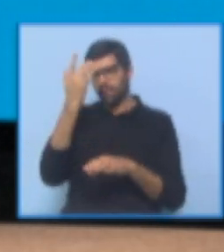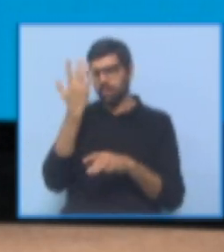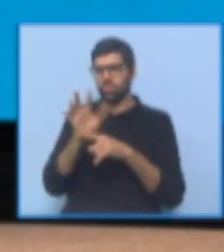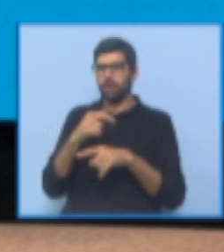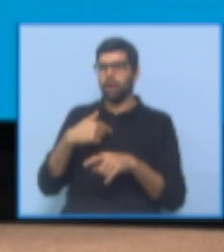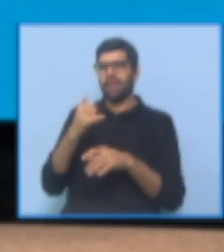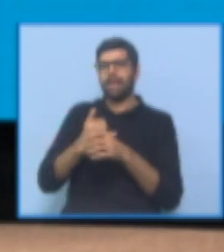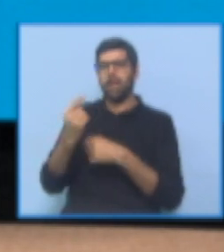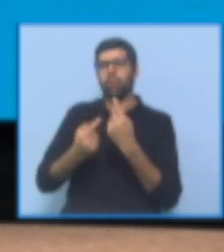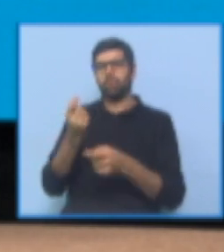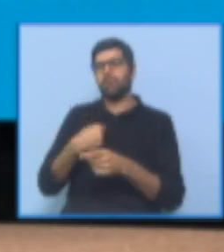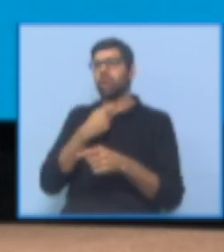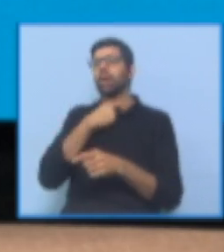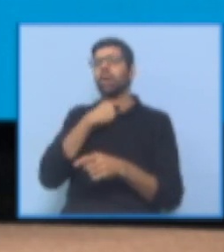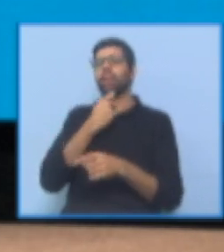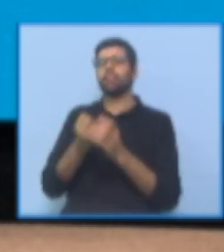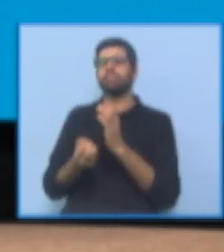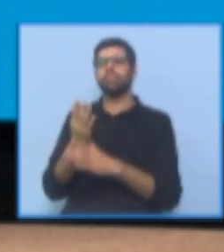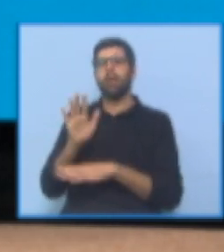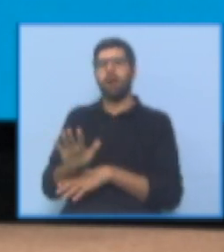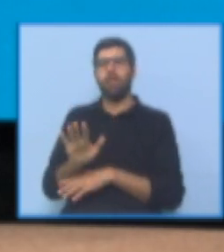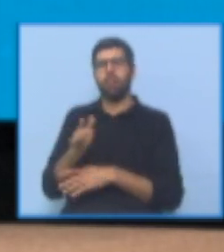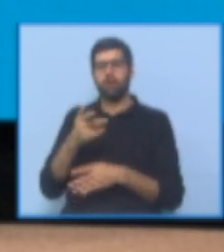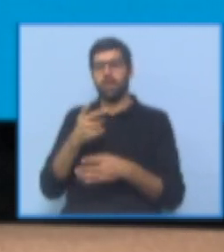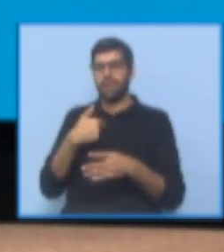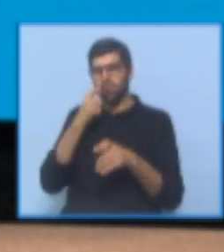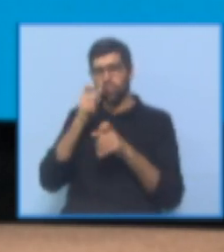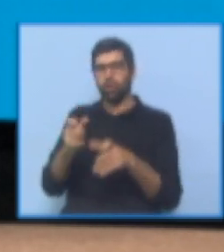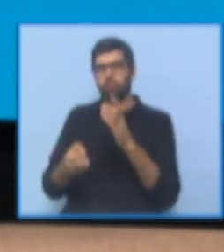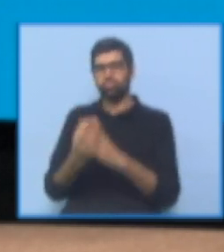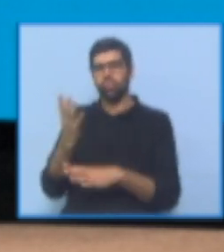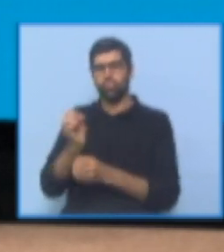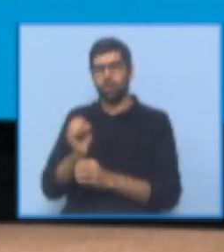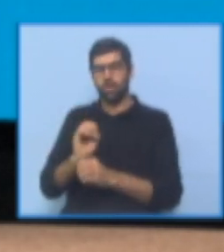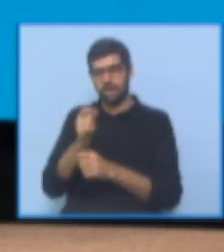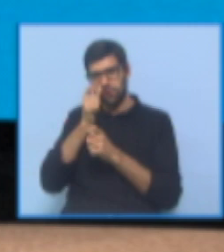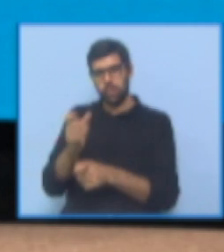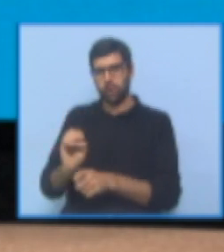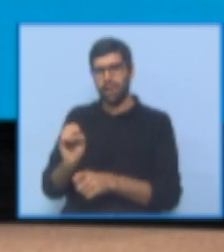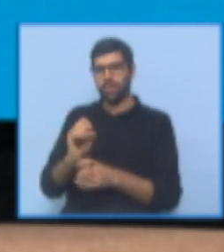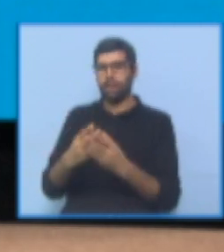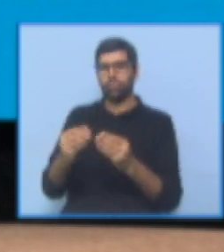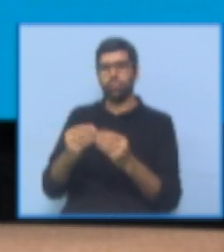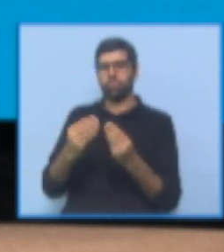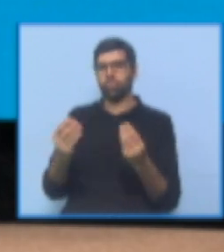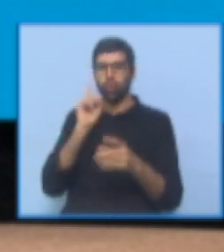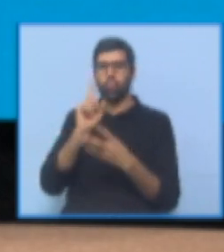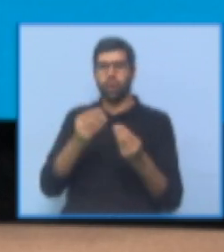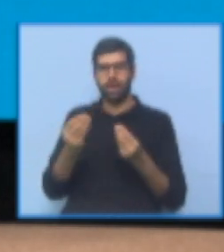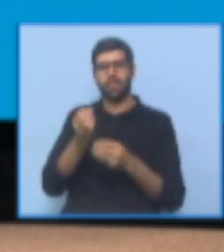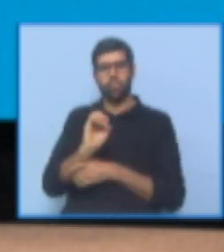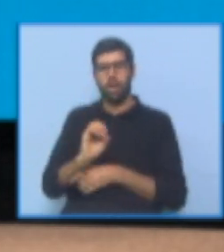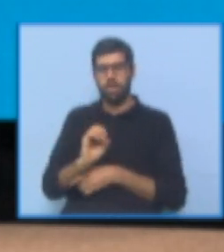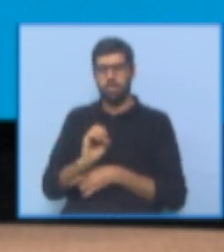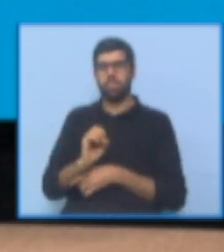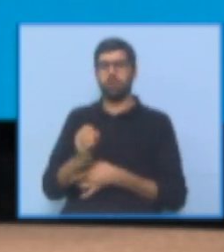a aguardente. Inclusive, como não há bem um controle da produção, nós temos muito produto sem qualidade,